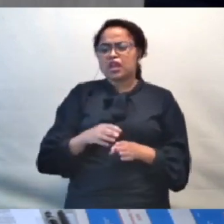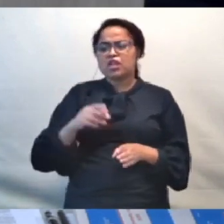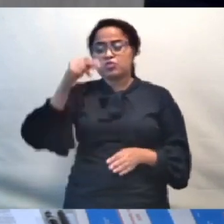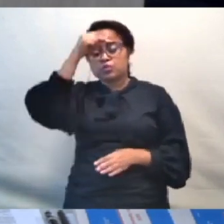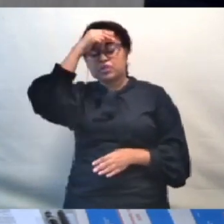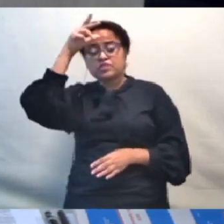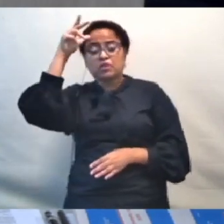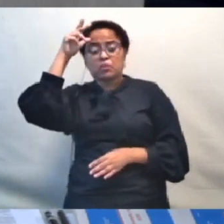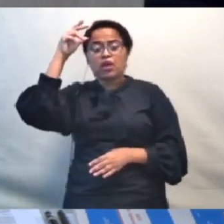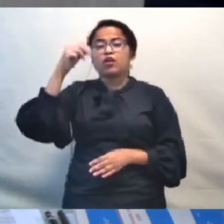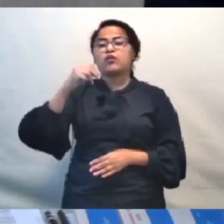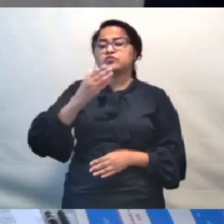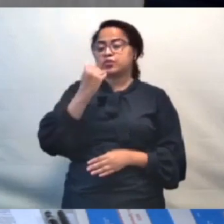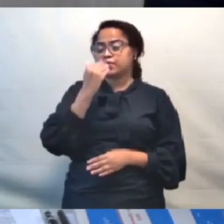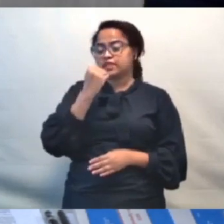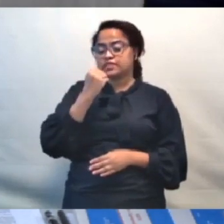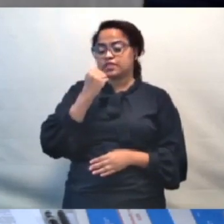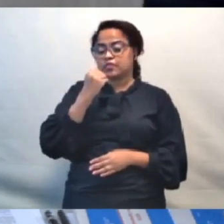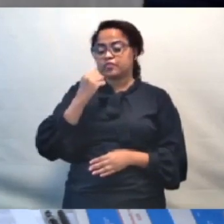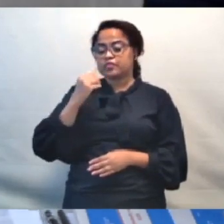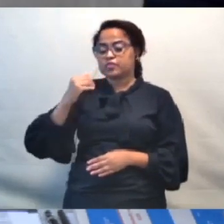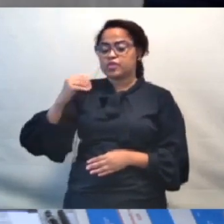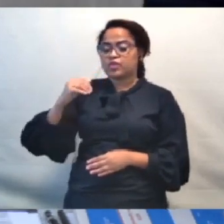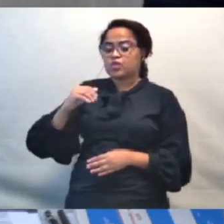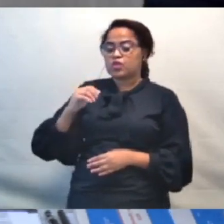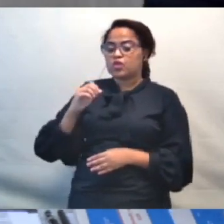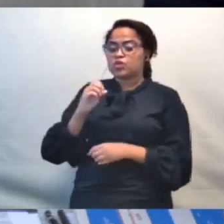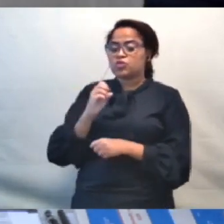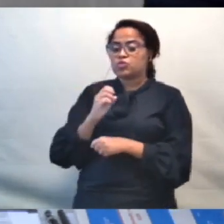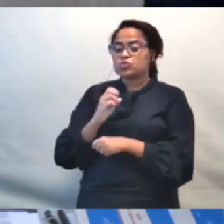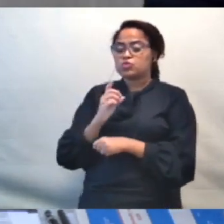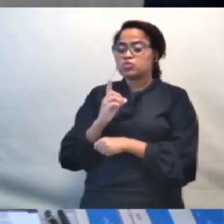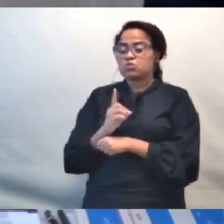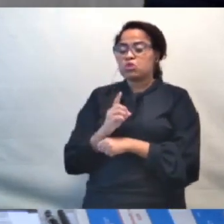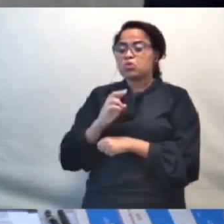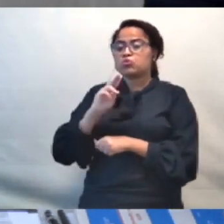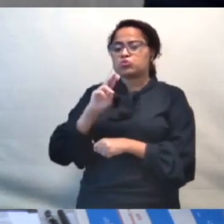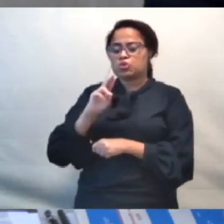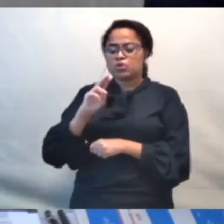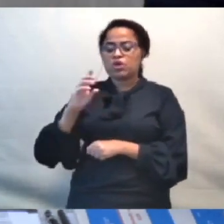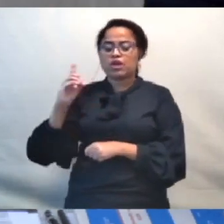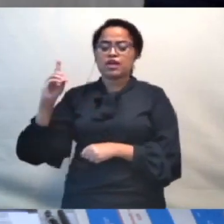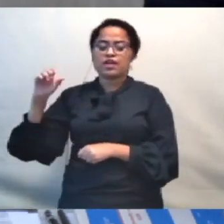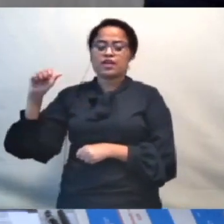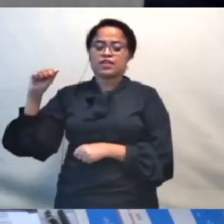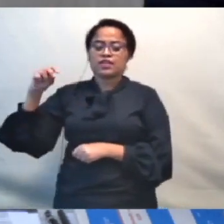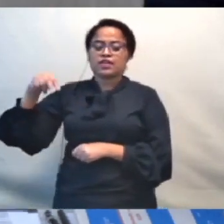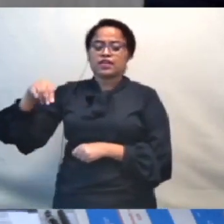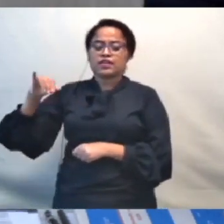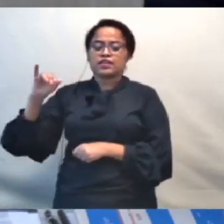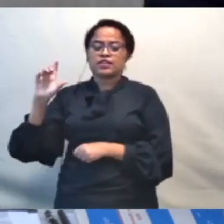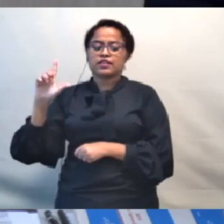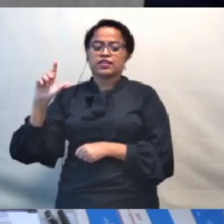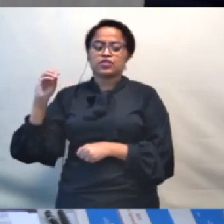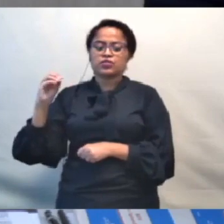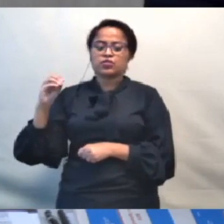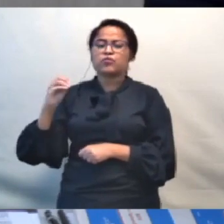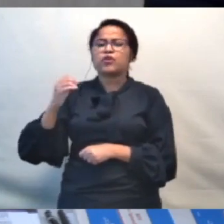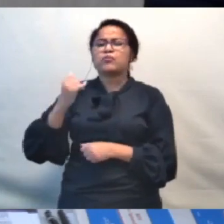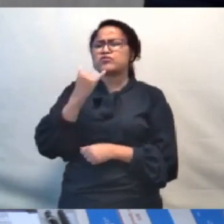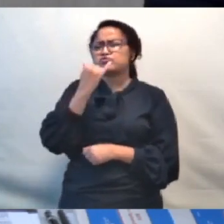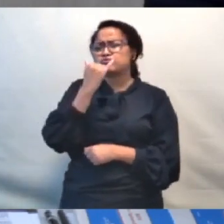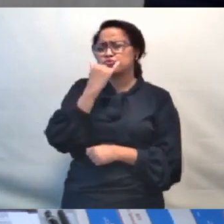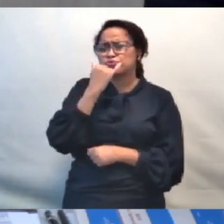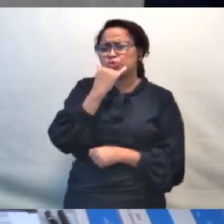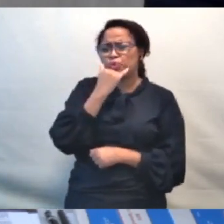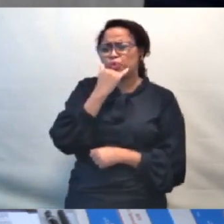doutor Danilo, secretário de Saúde. Eu peço até desculpa, porque eu acho que eu não anunciei o nome de vocês, da superintendência da